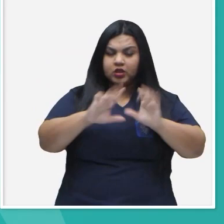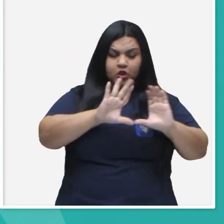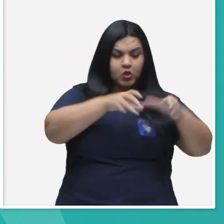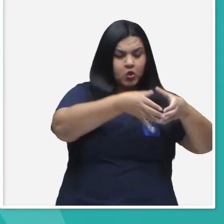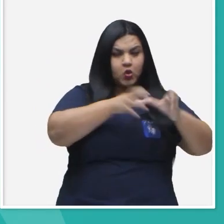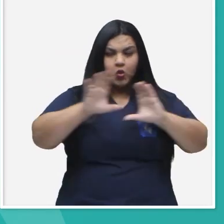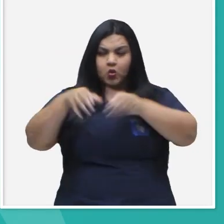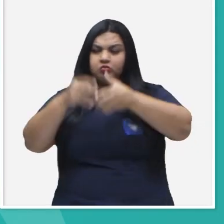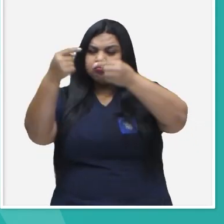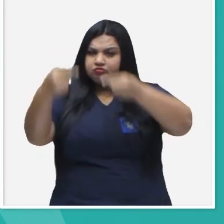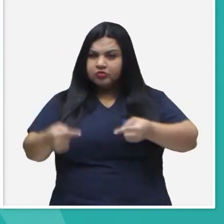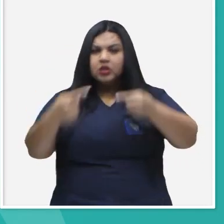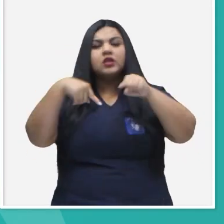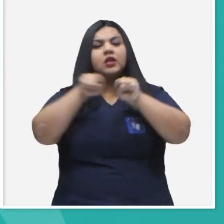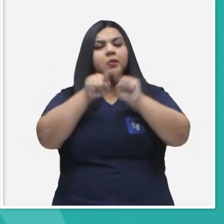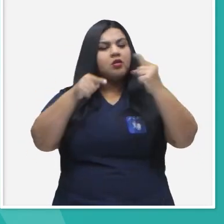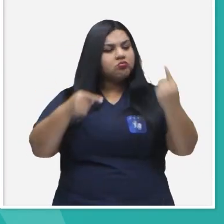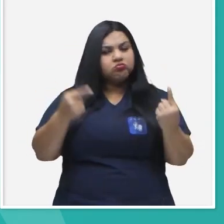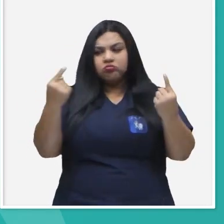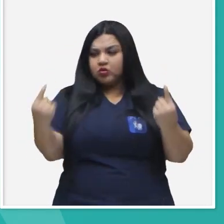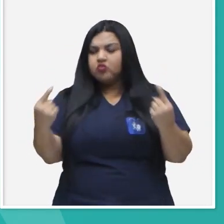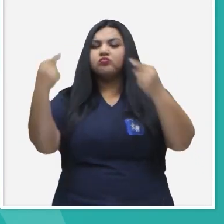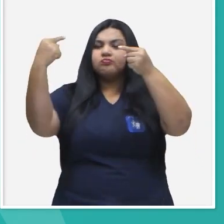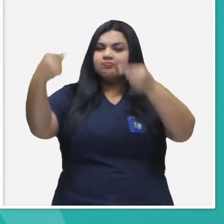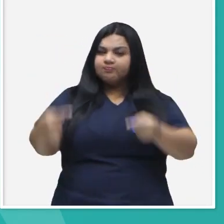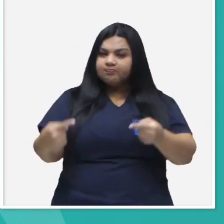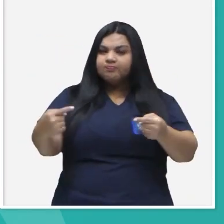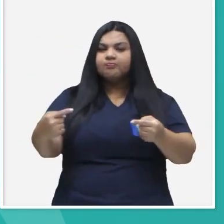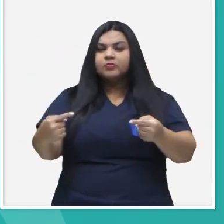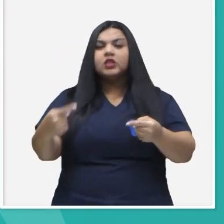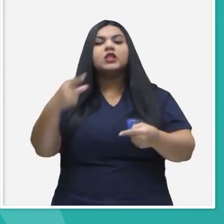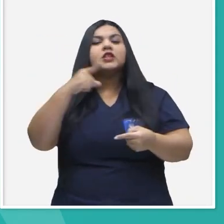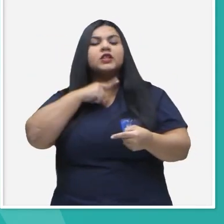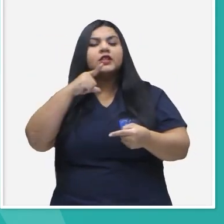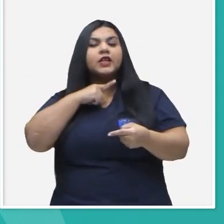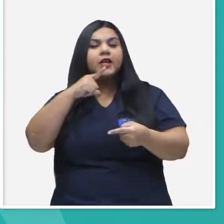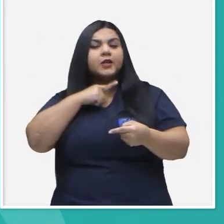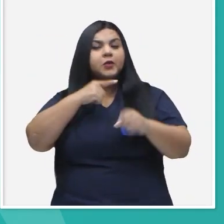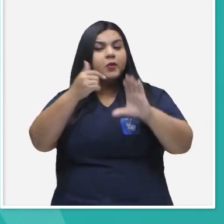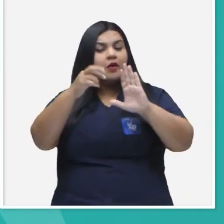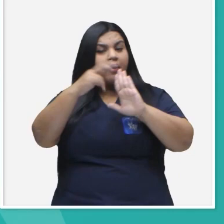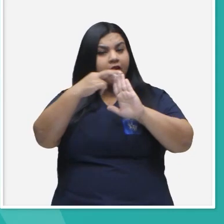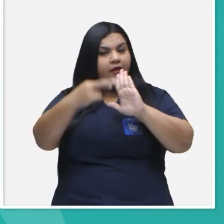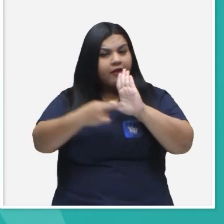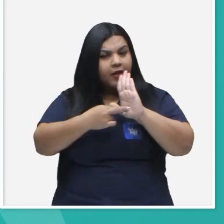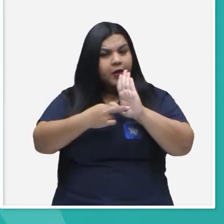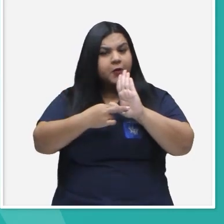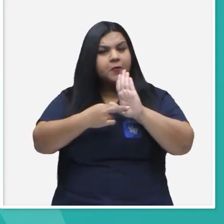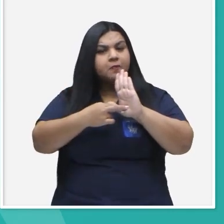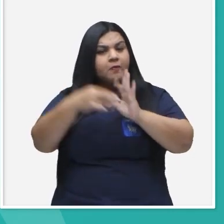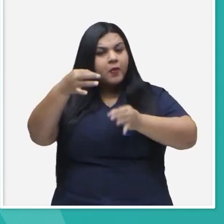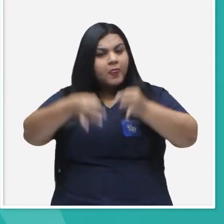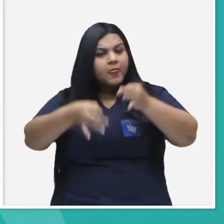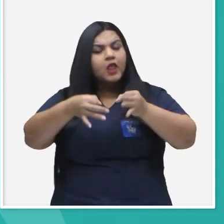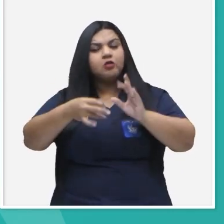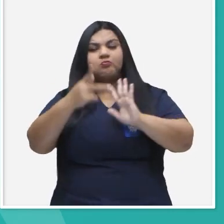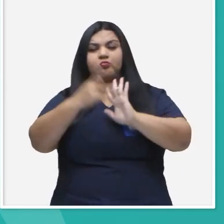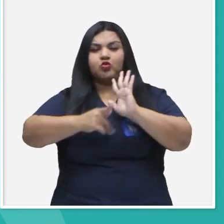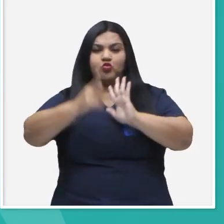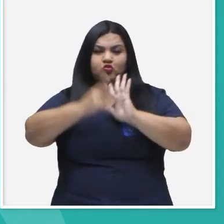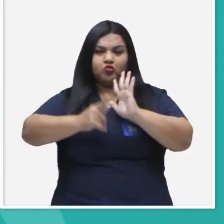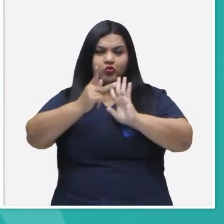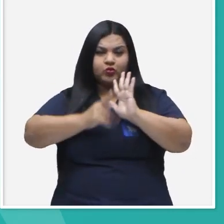entre equipes e também entre os indivíduos, tendo como critério de julgamento os